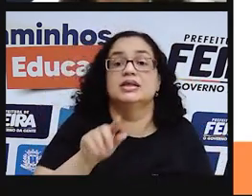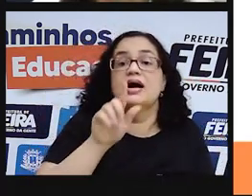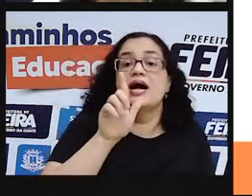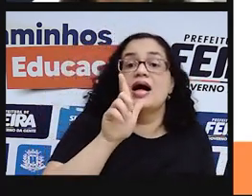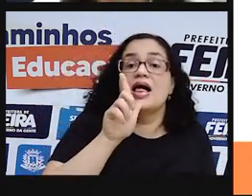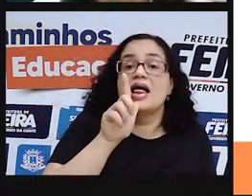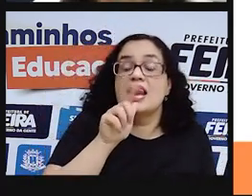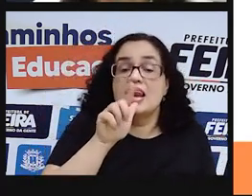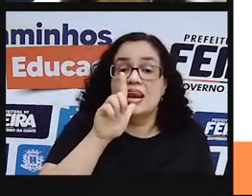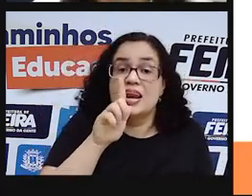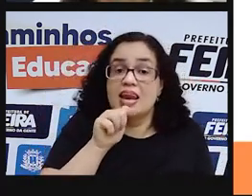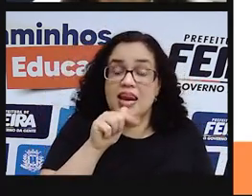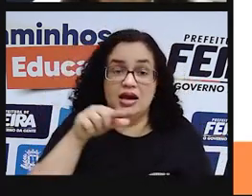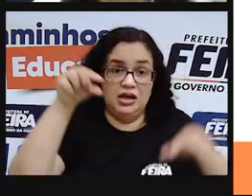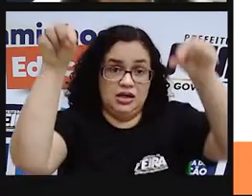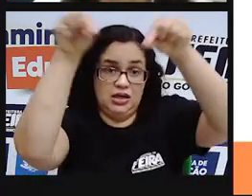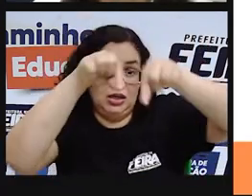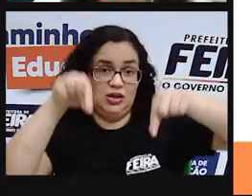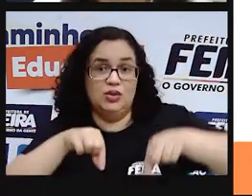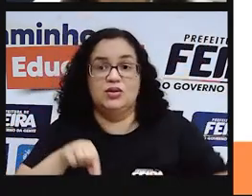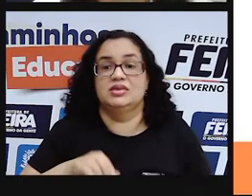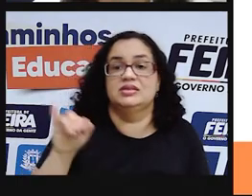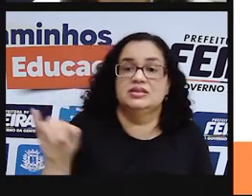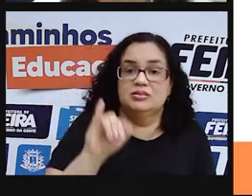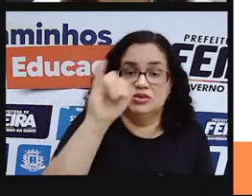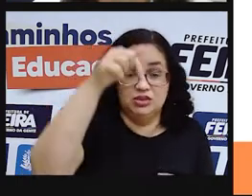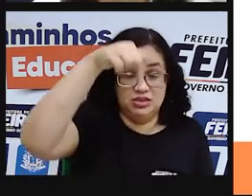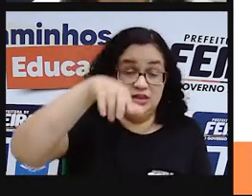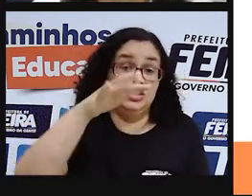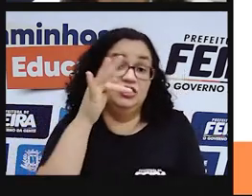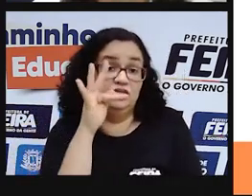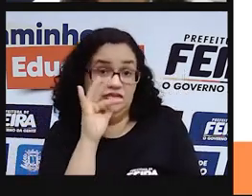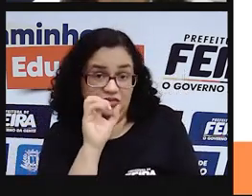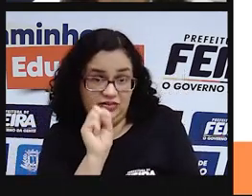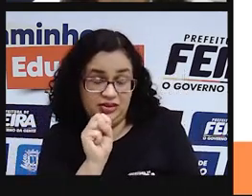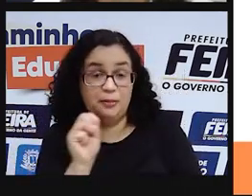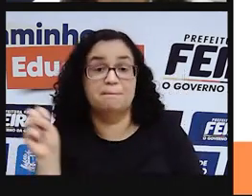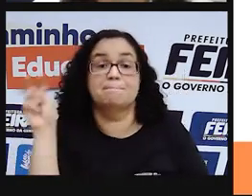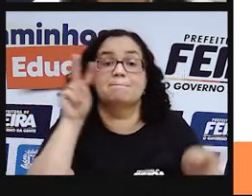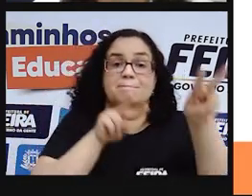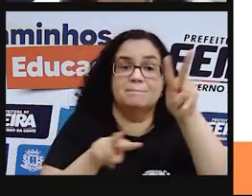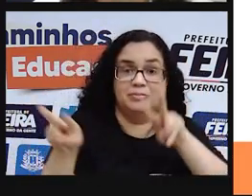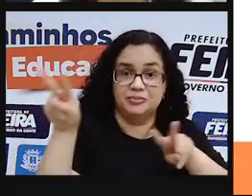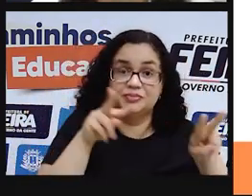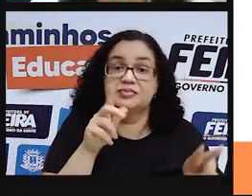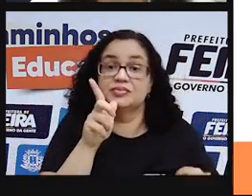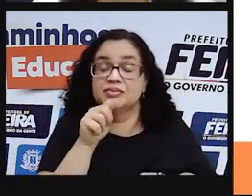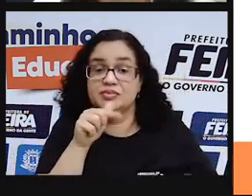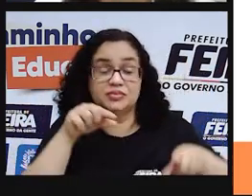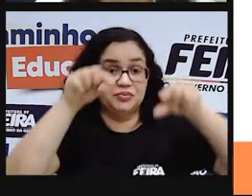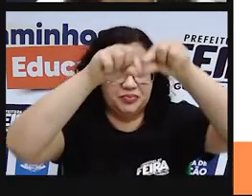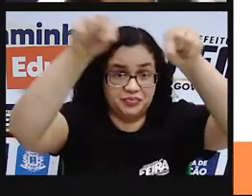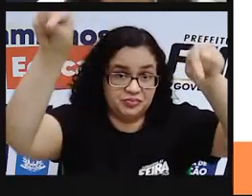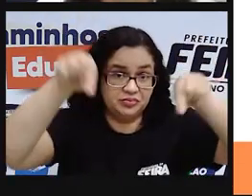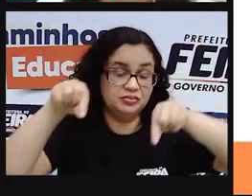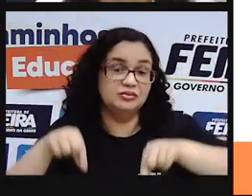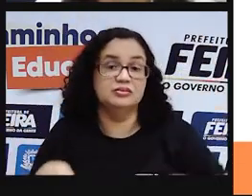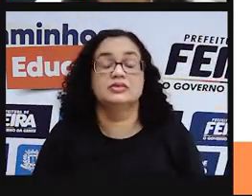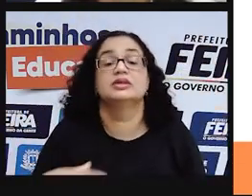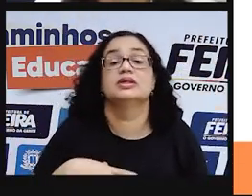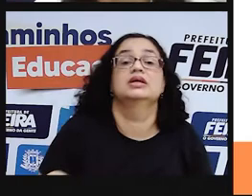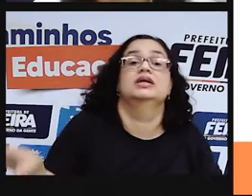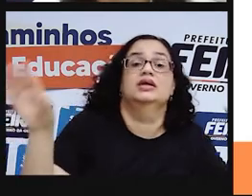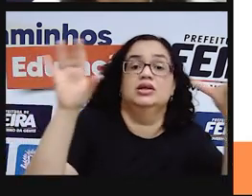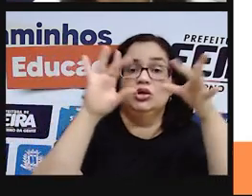Lagoas são importantes inclusive aqui em Feira de Santana a gente já observou aí que as Lagoas elas elas estão